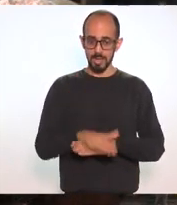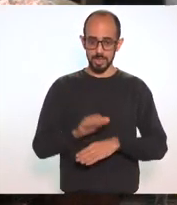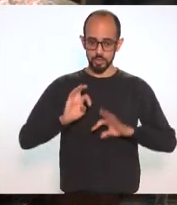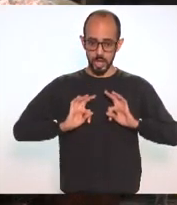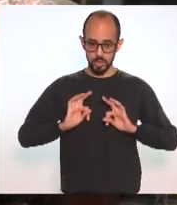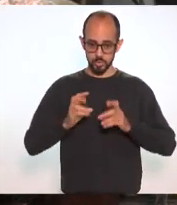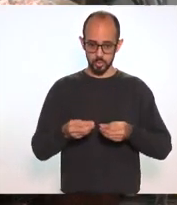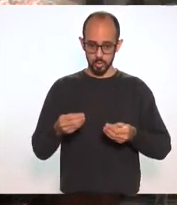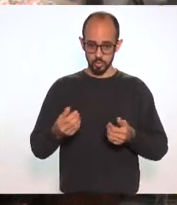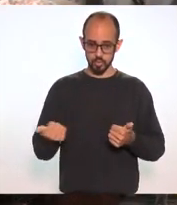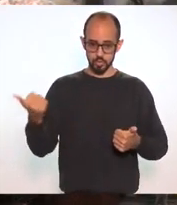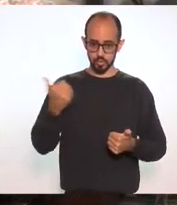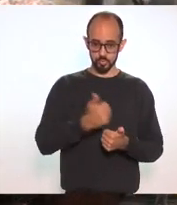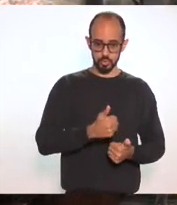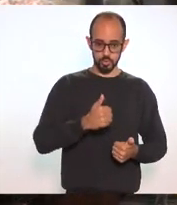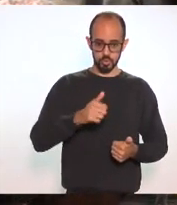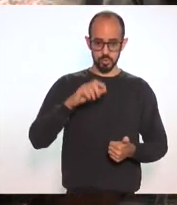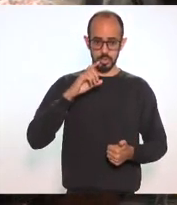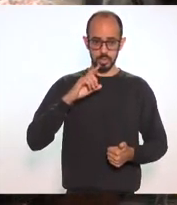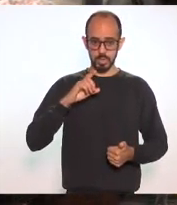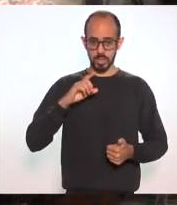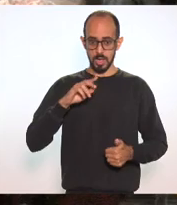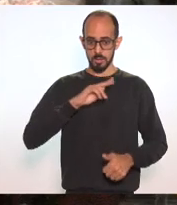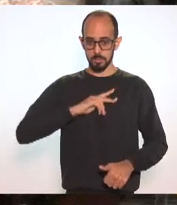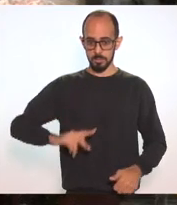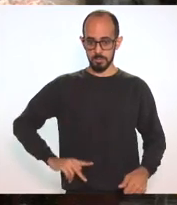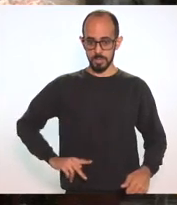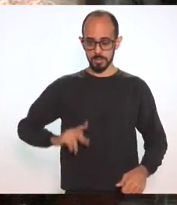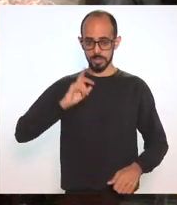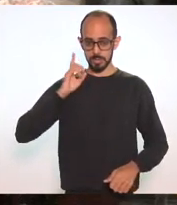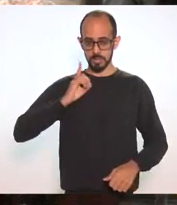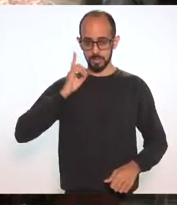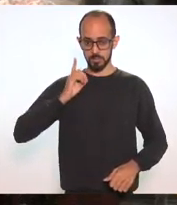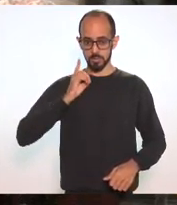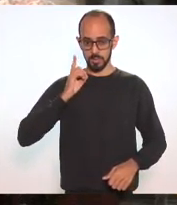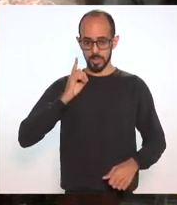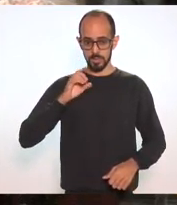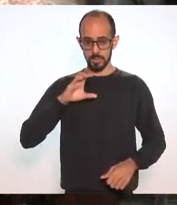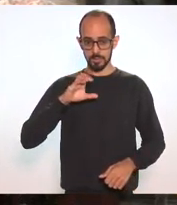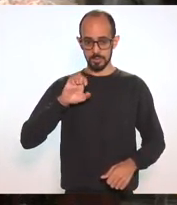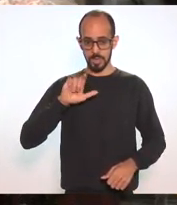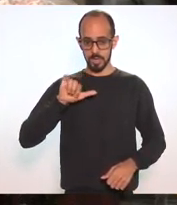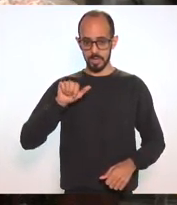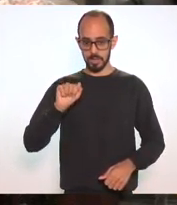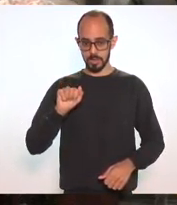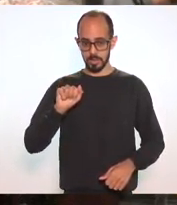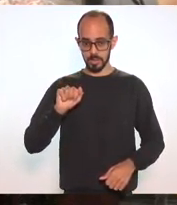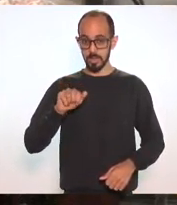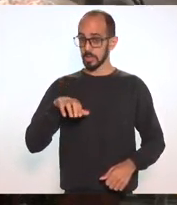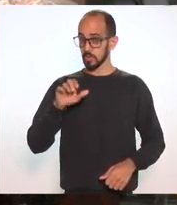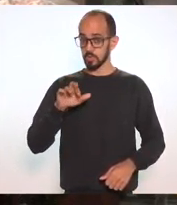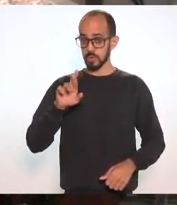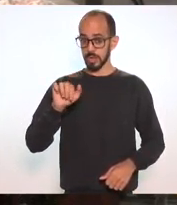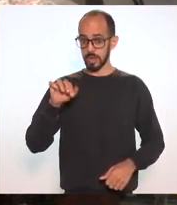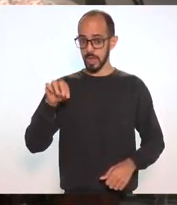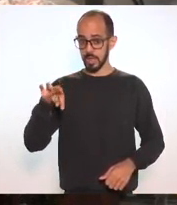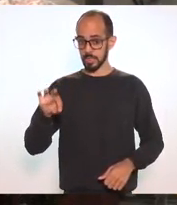a presidência para a deputada Célia e com a palavra a deputada Renata. Brevemente, em